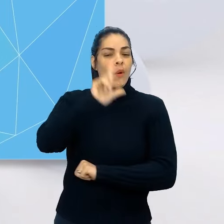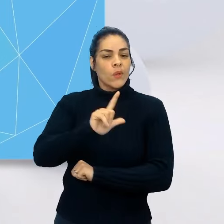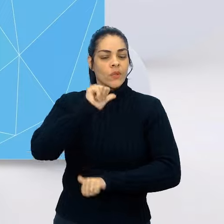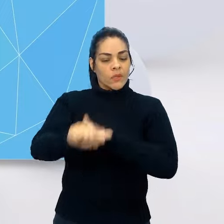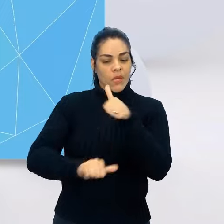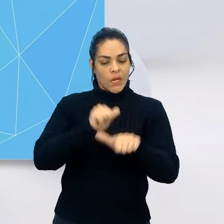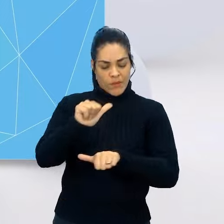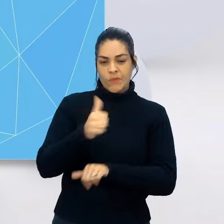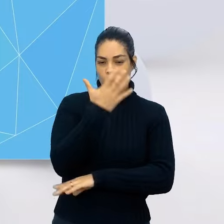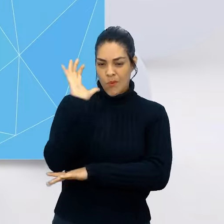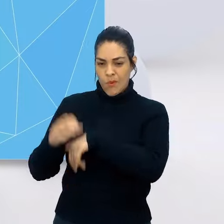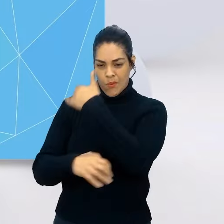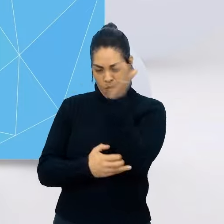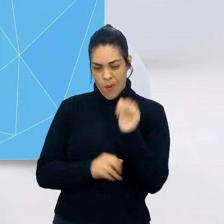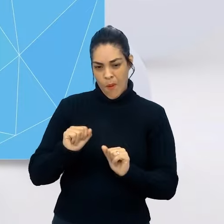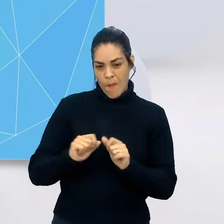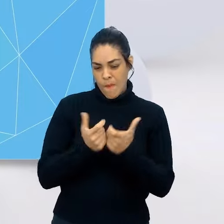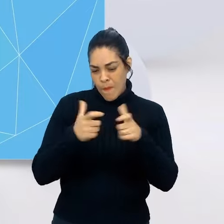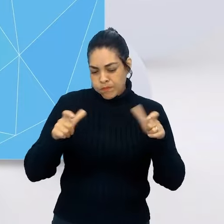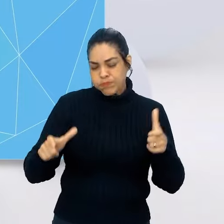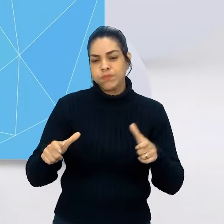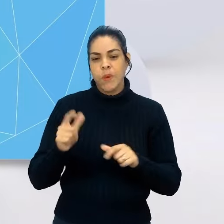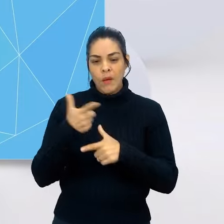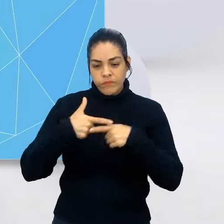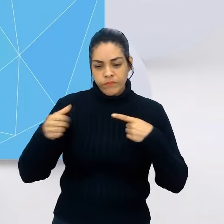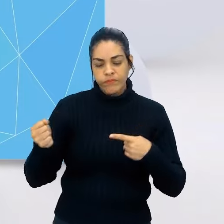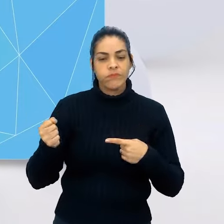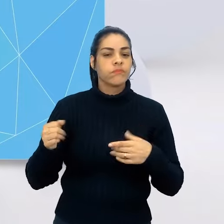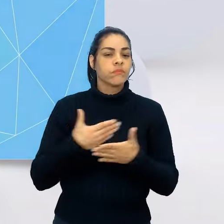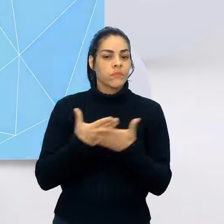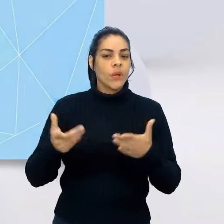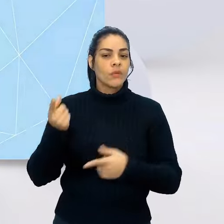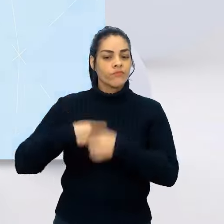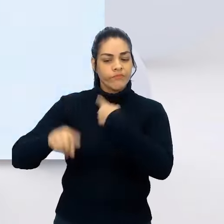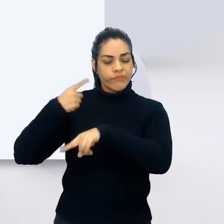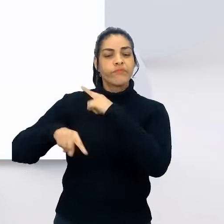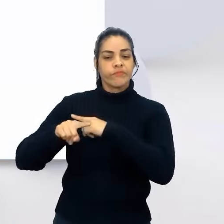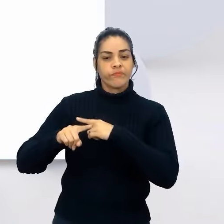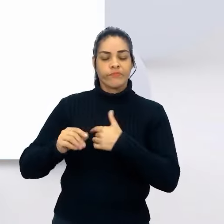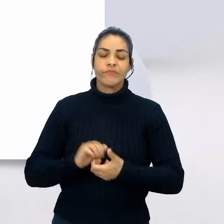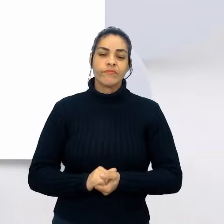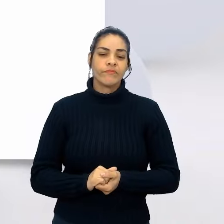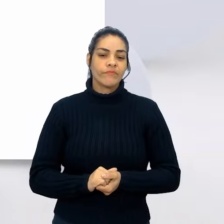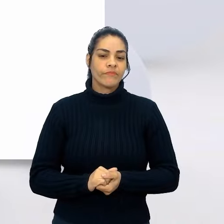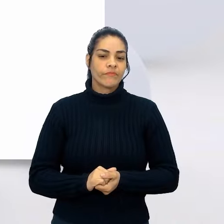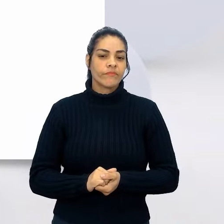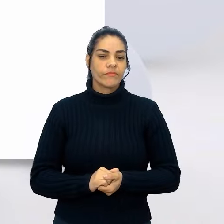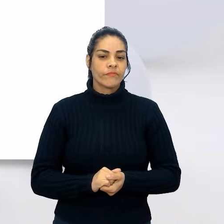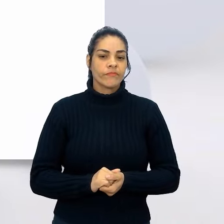ambiente, maiores as chances de conseguirmos reverter esse quadro.